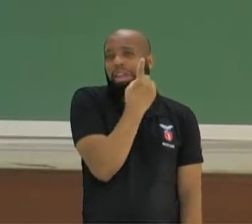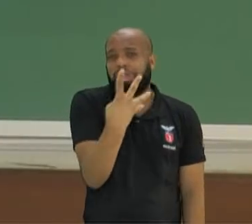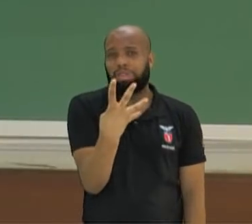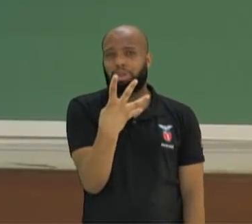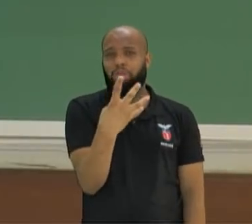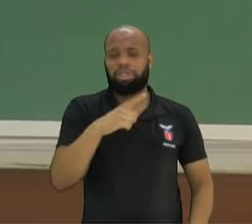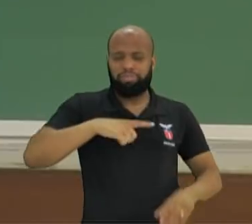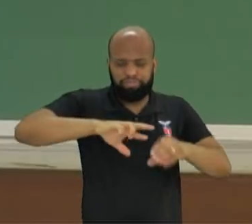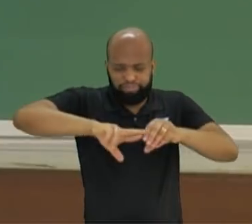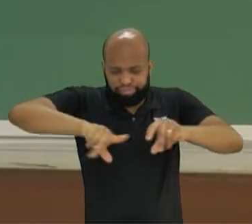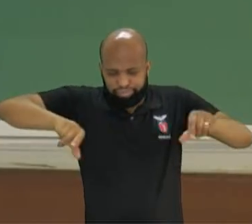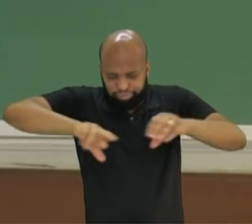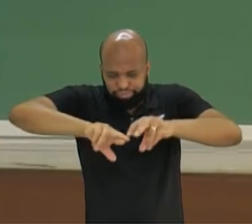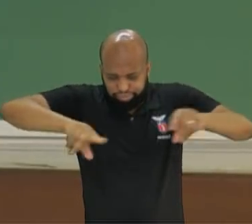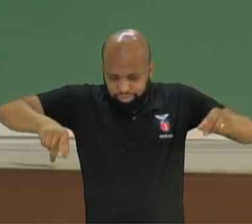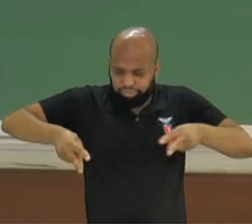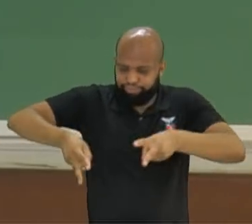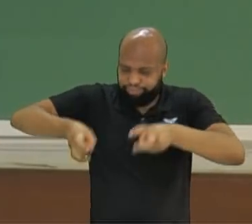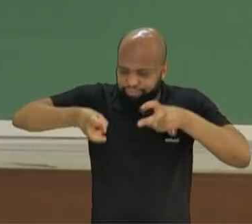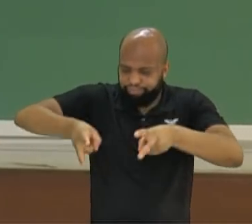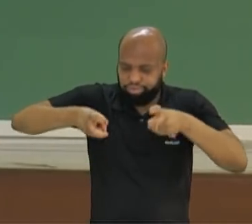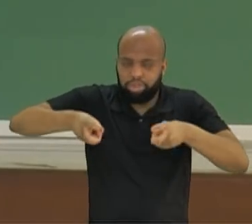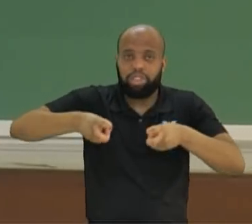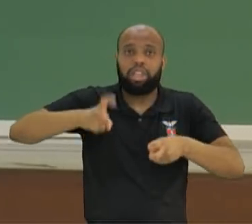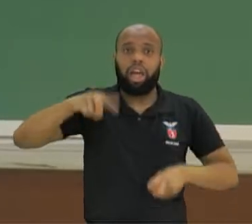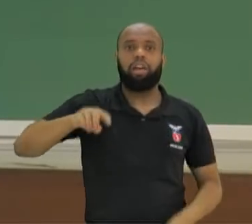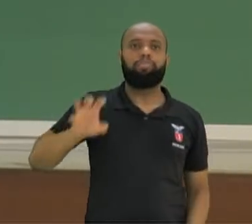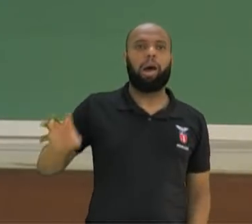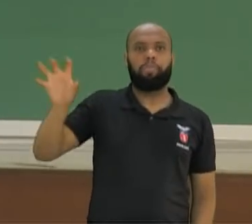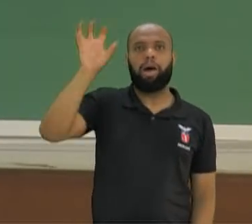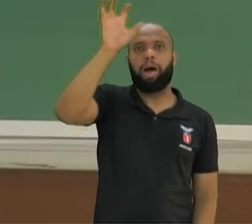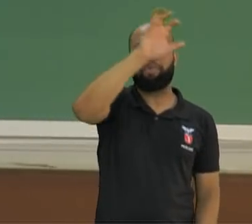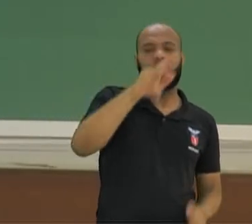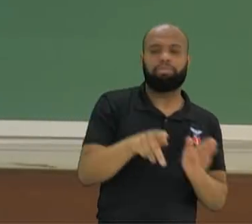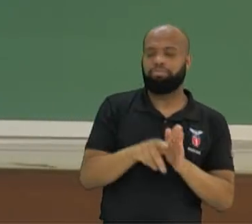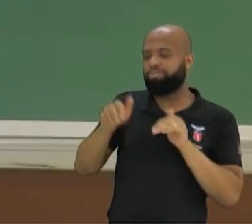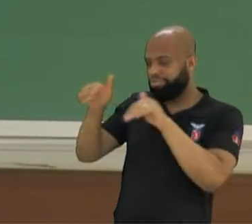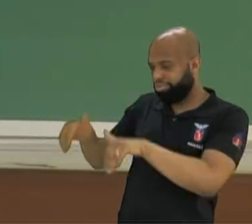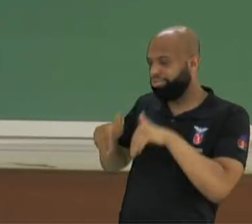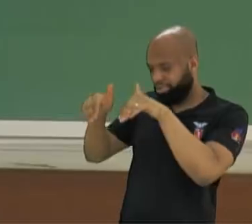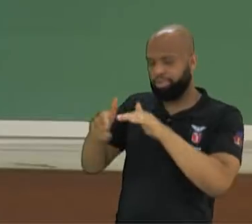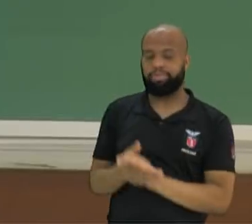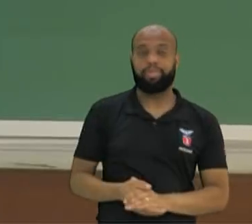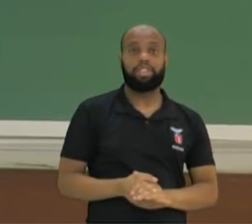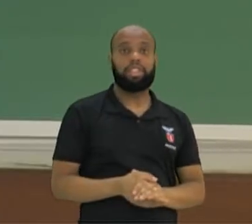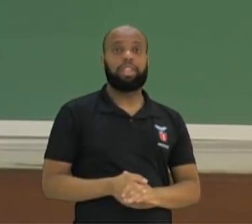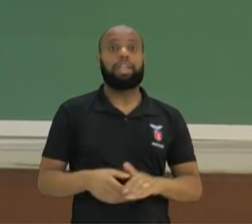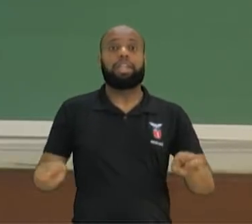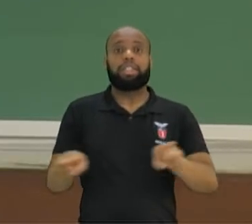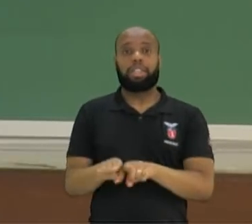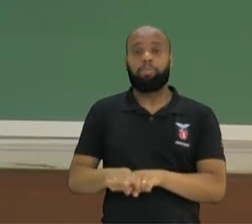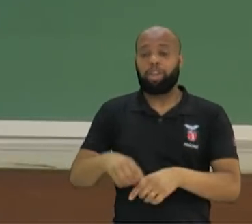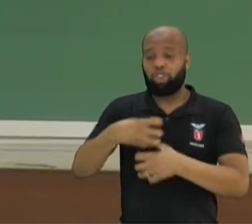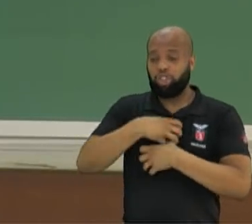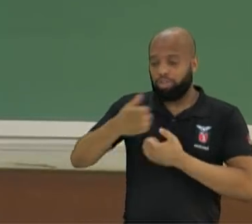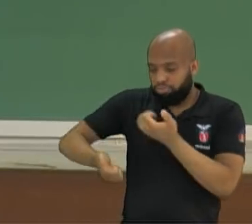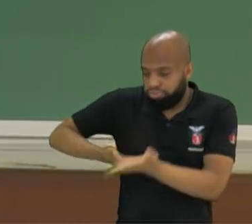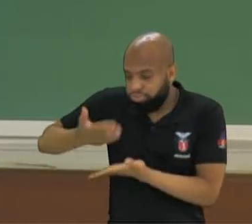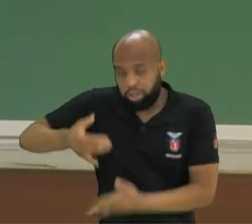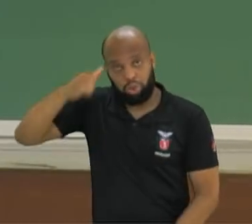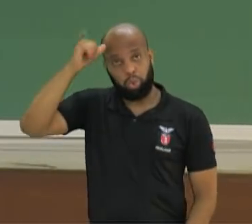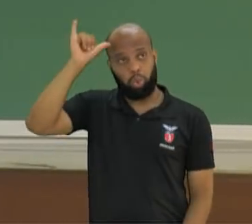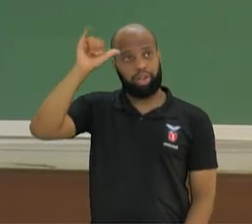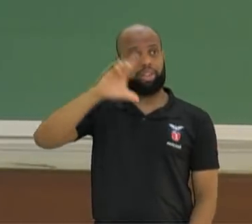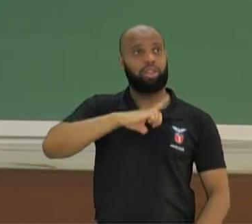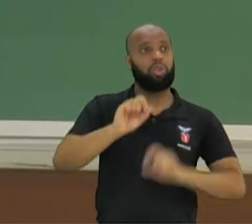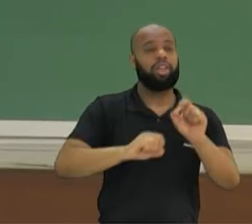minerais explorados só na região da Austrália, só nesse país. A agropecuária, temos